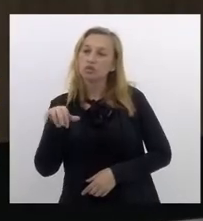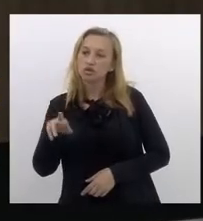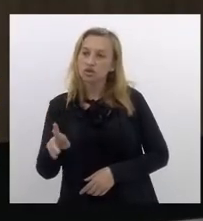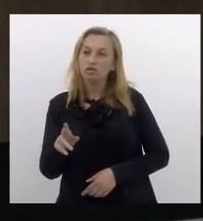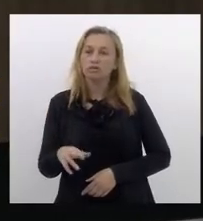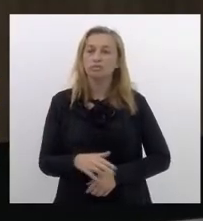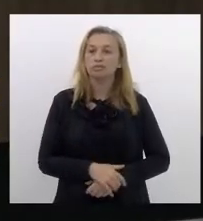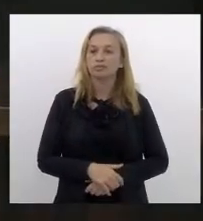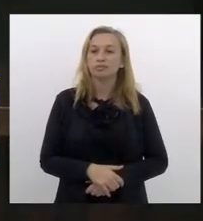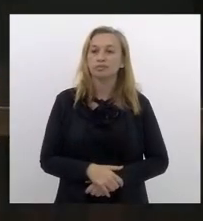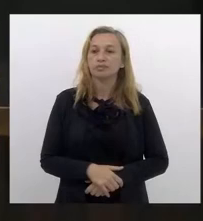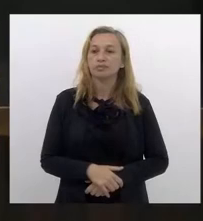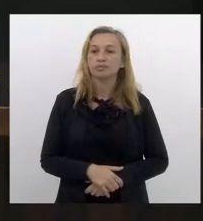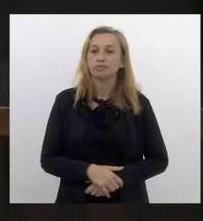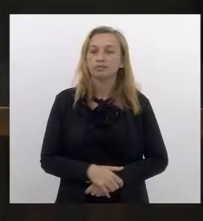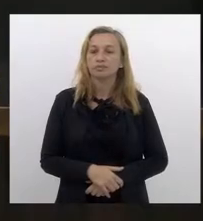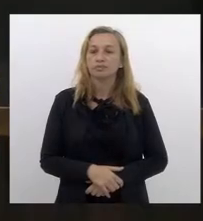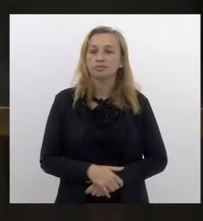Marta.